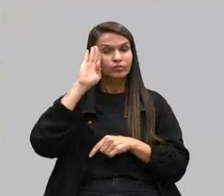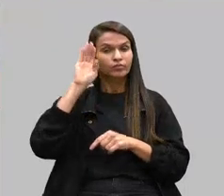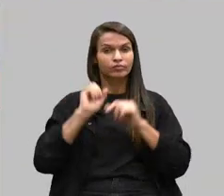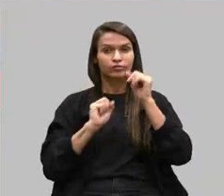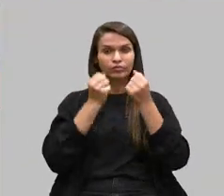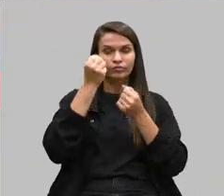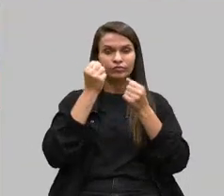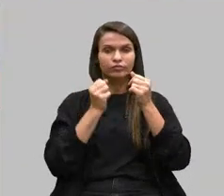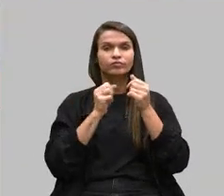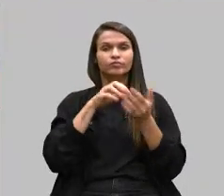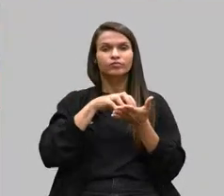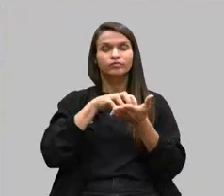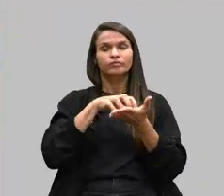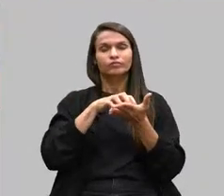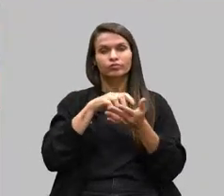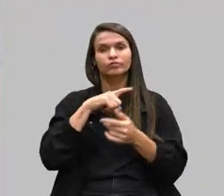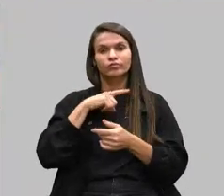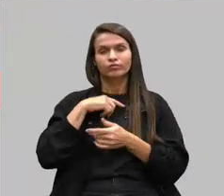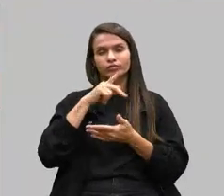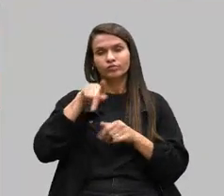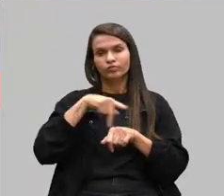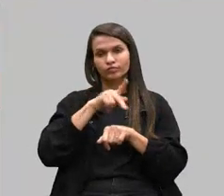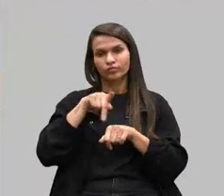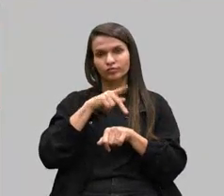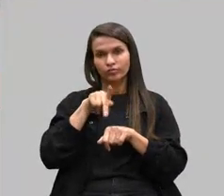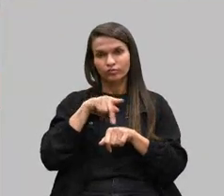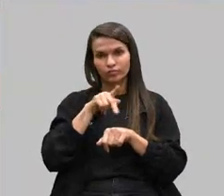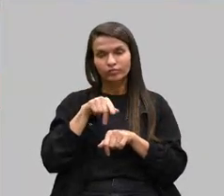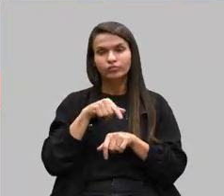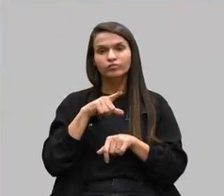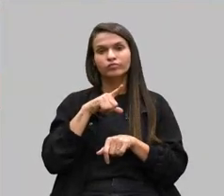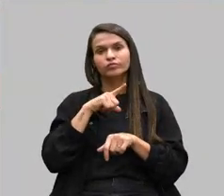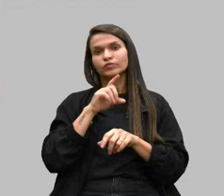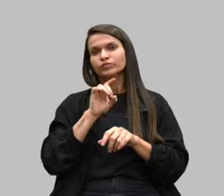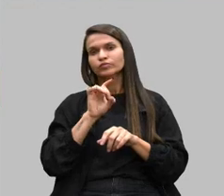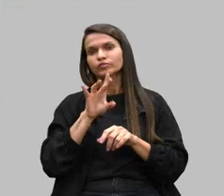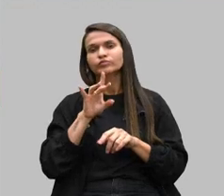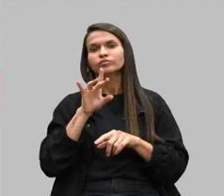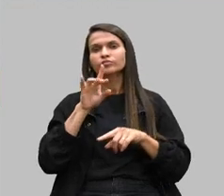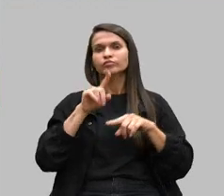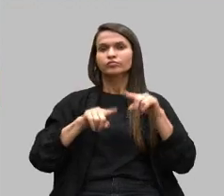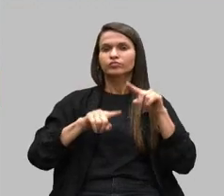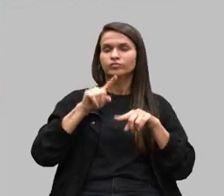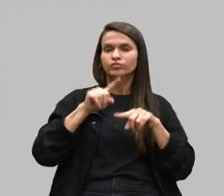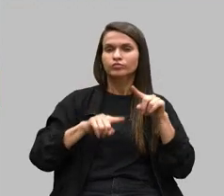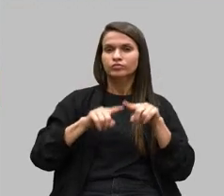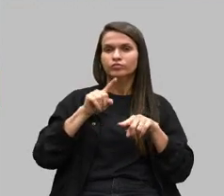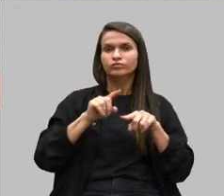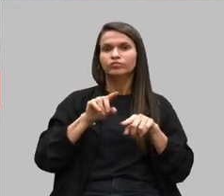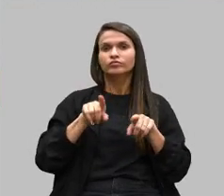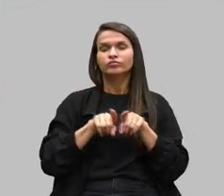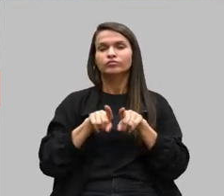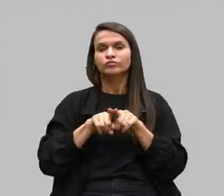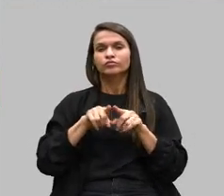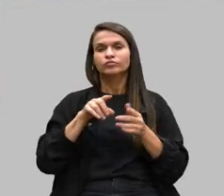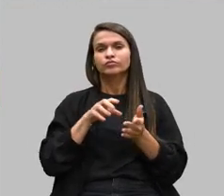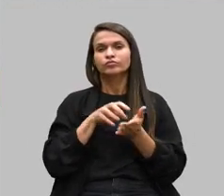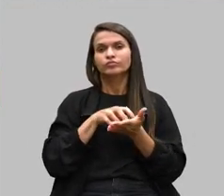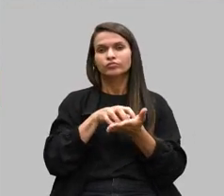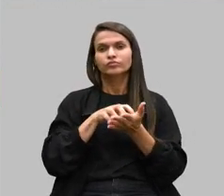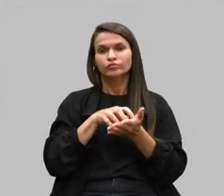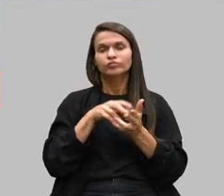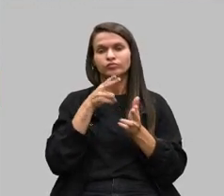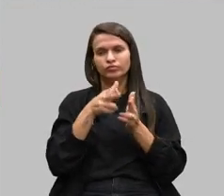Ferroviária que existe no país indústria essa que traz não só de material rodante Mas também de locomotivas com um centro